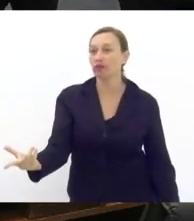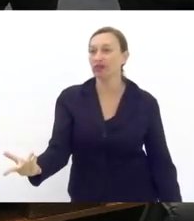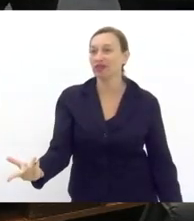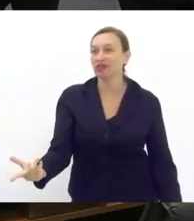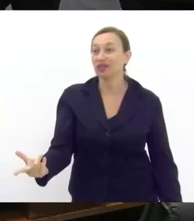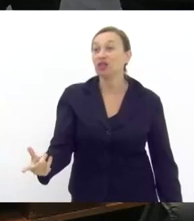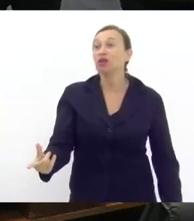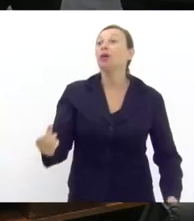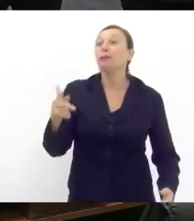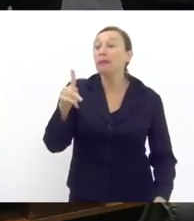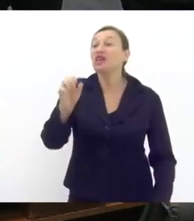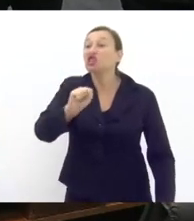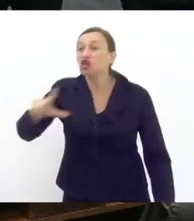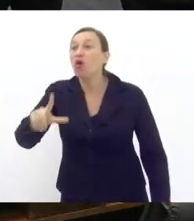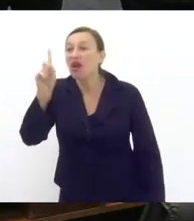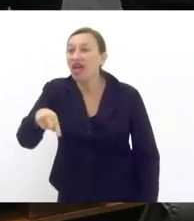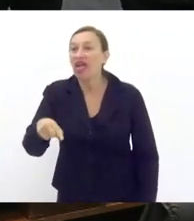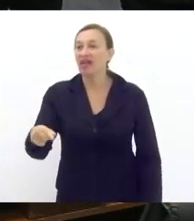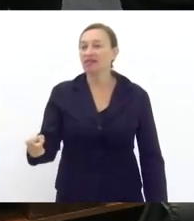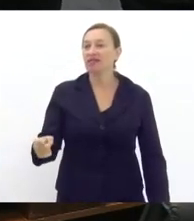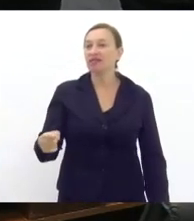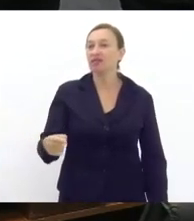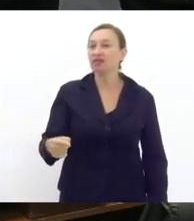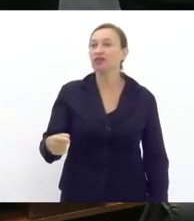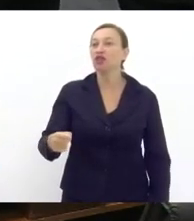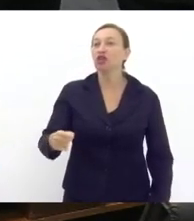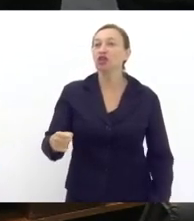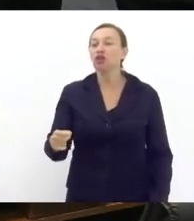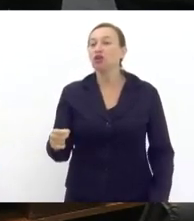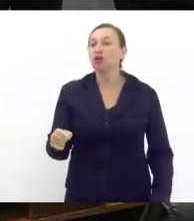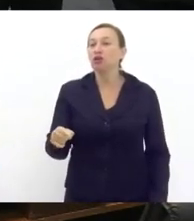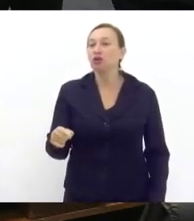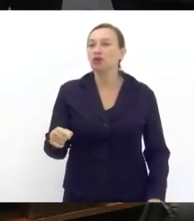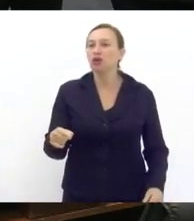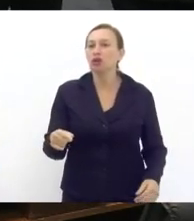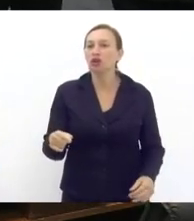O pessoal é assim. Igual o outro. Veio igual um pincher gordo.